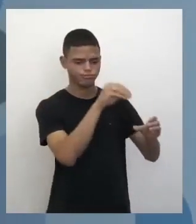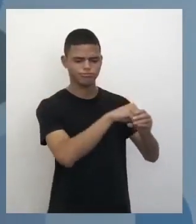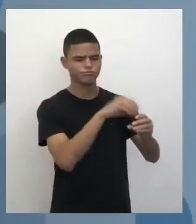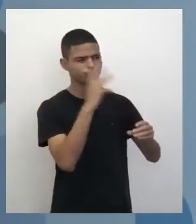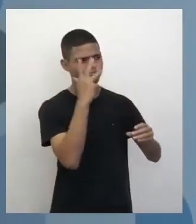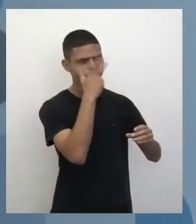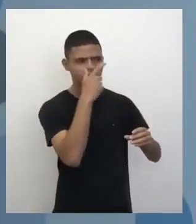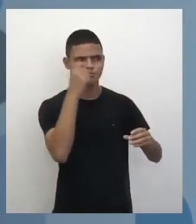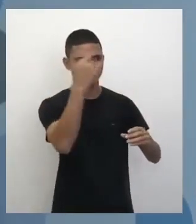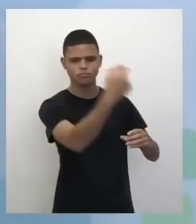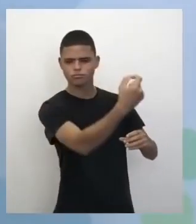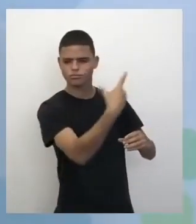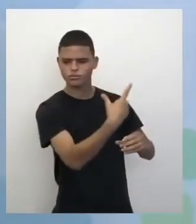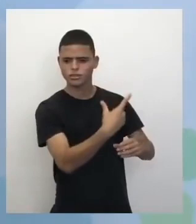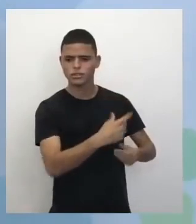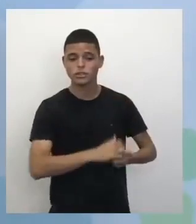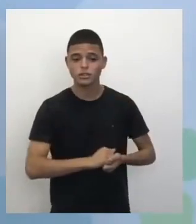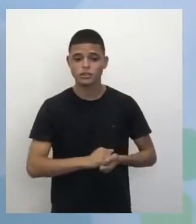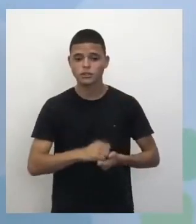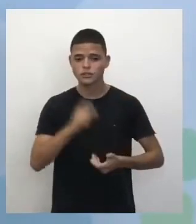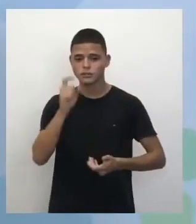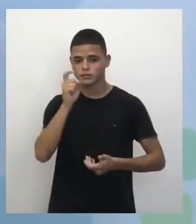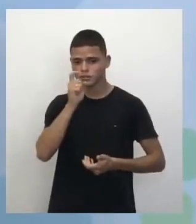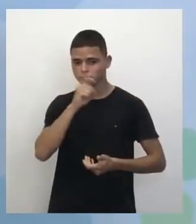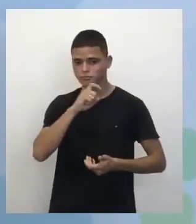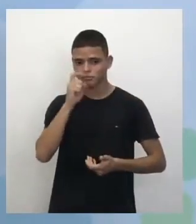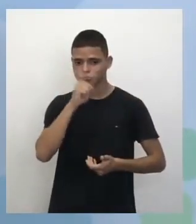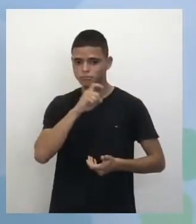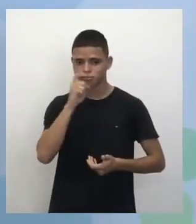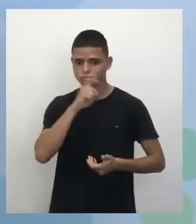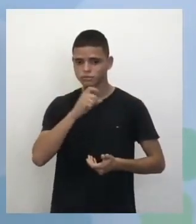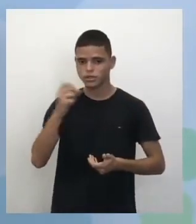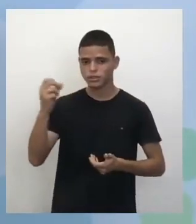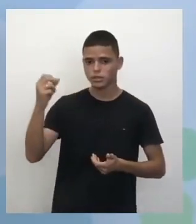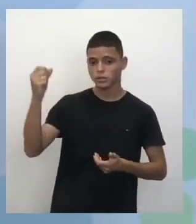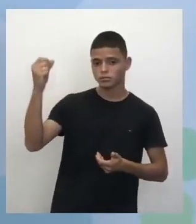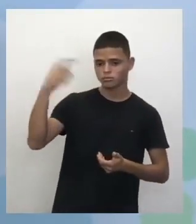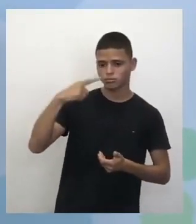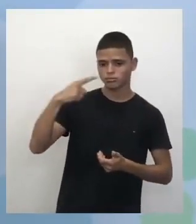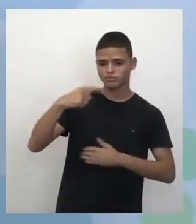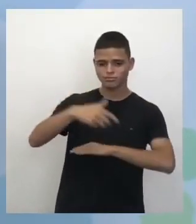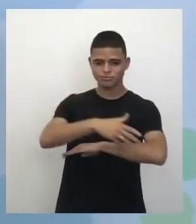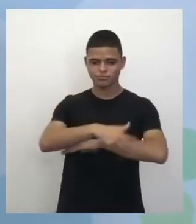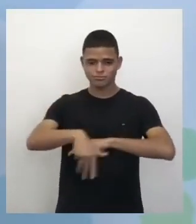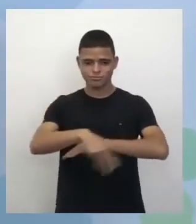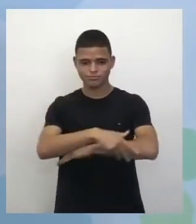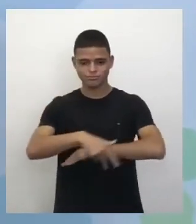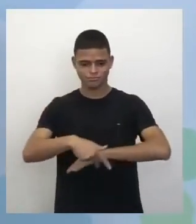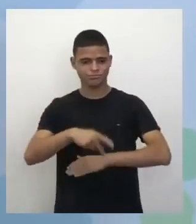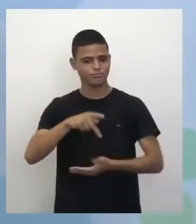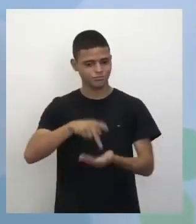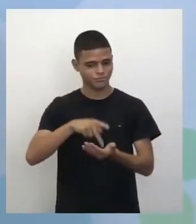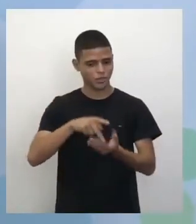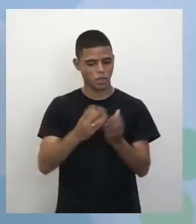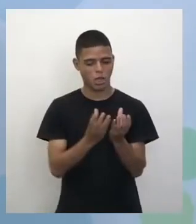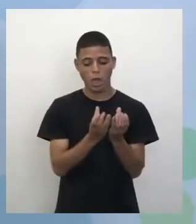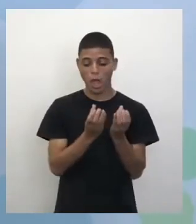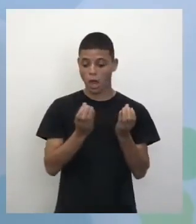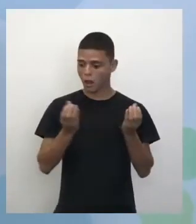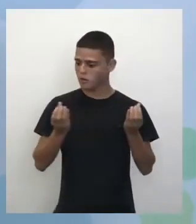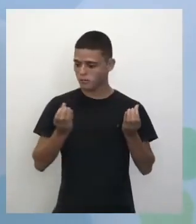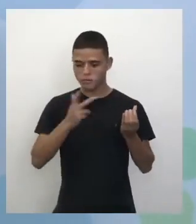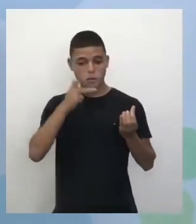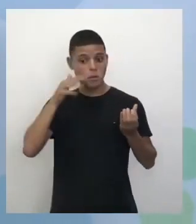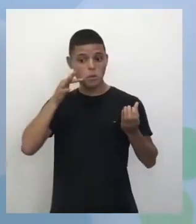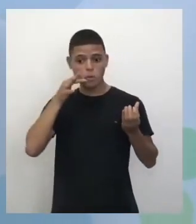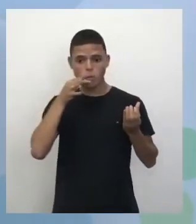maravilhoso, sensacional. Mas né? eu tava falando aqui, é mentira. O lugar favorito da Juliana de Osasco é o Calçadão de Osasco, que eu tô ligada. Principalmente o hot dog. O dogão, né? Dogão